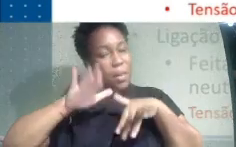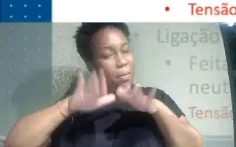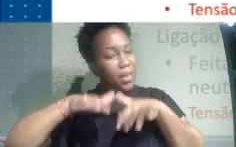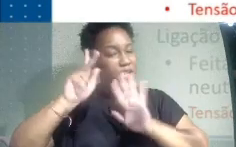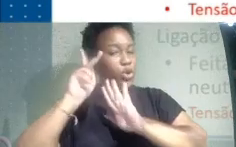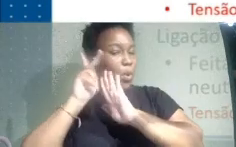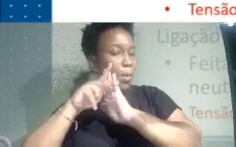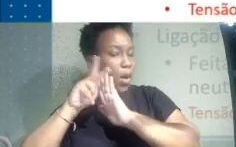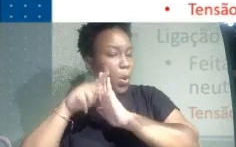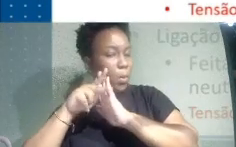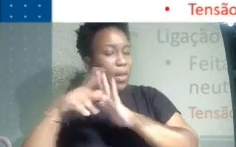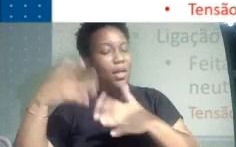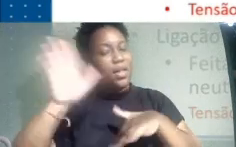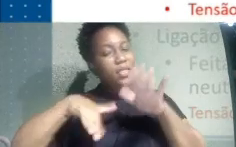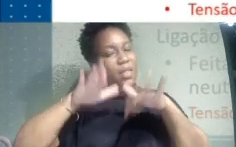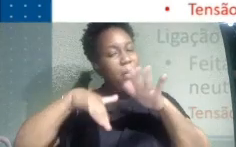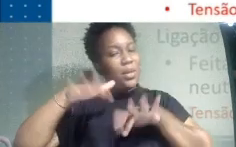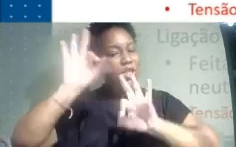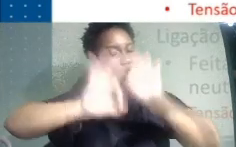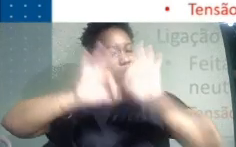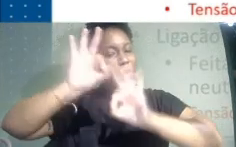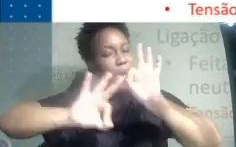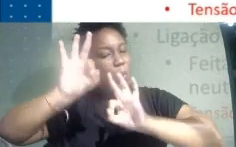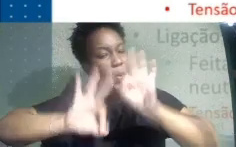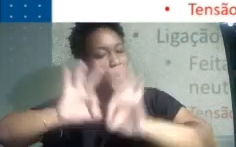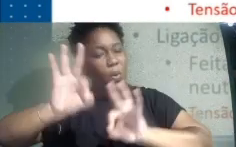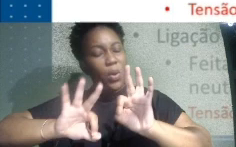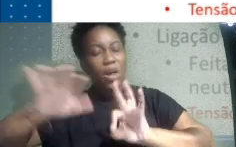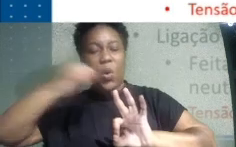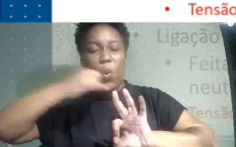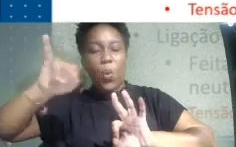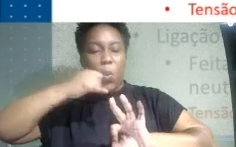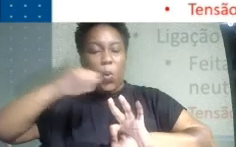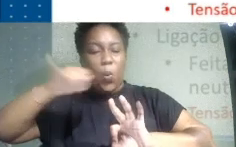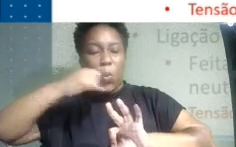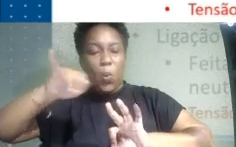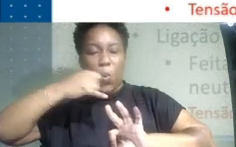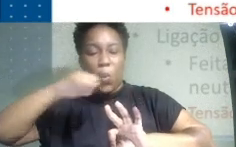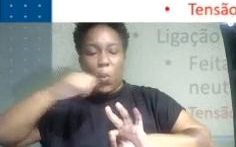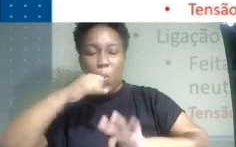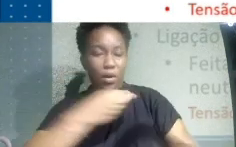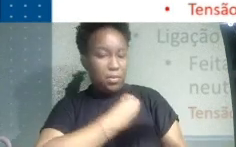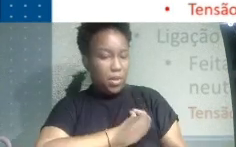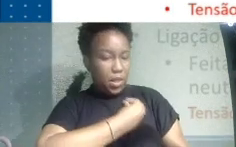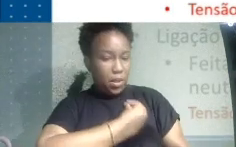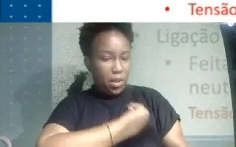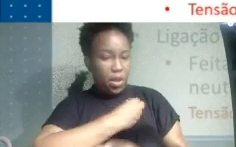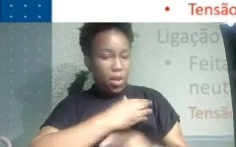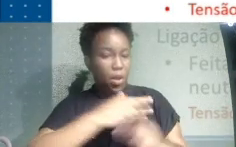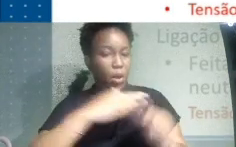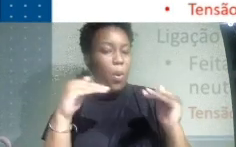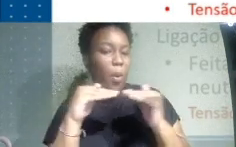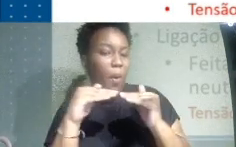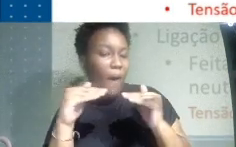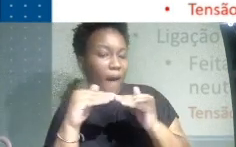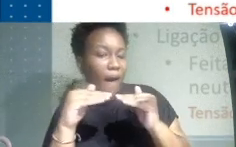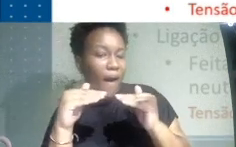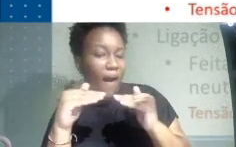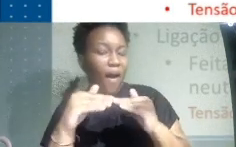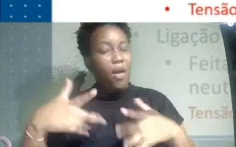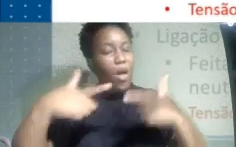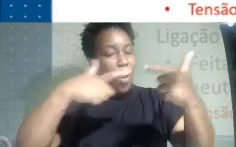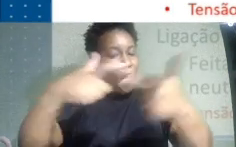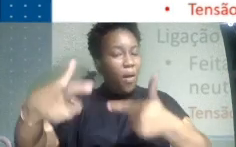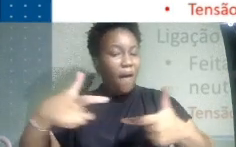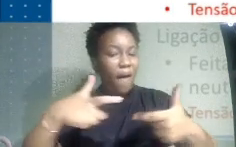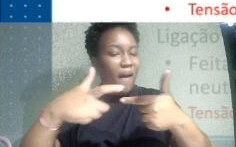Vai depender dos equipamentos elétricos que a gente tem naquela residência, que nós temos naquele local de trabalho,